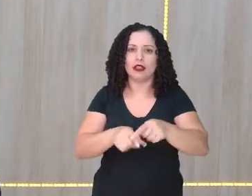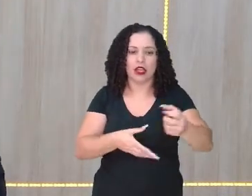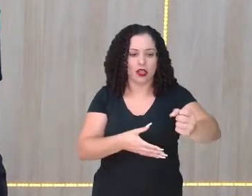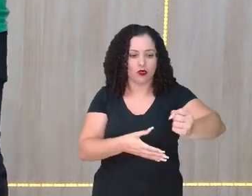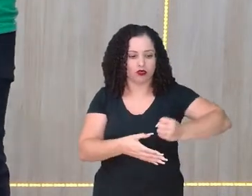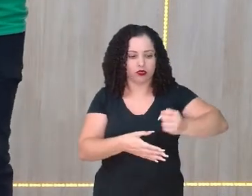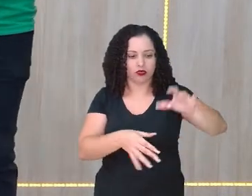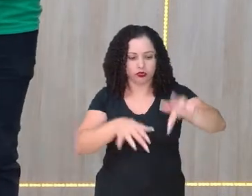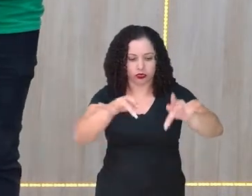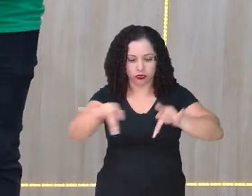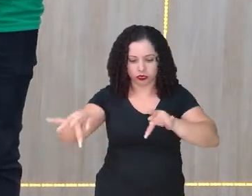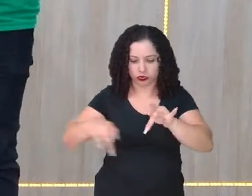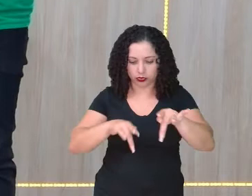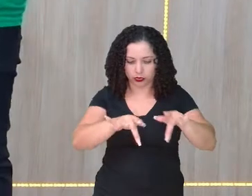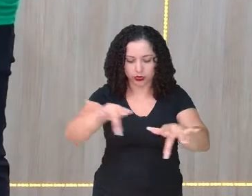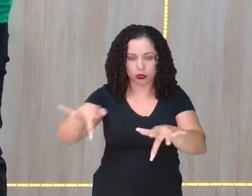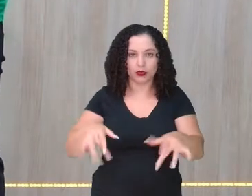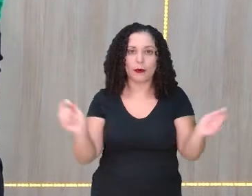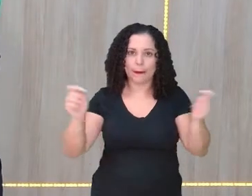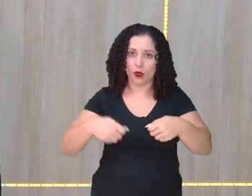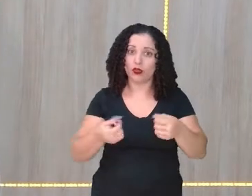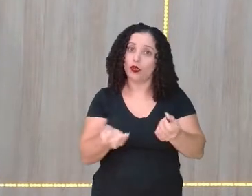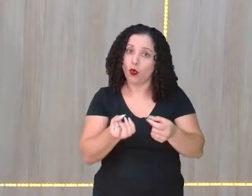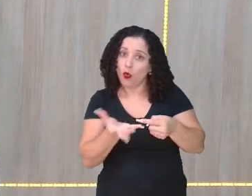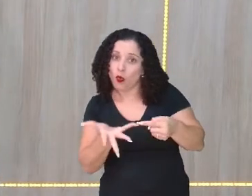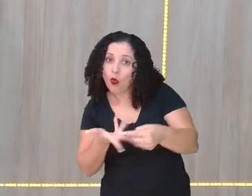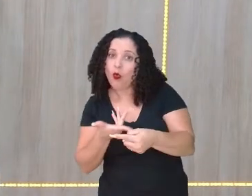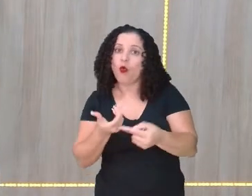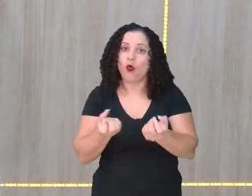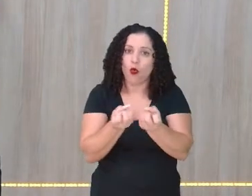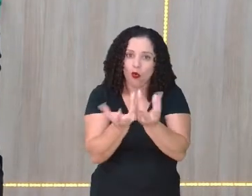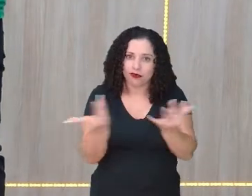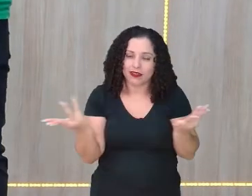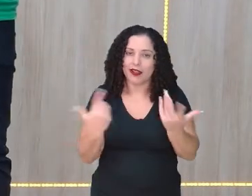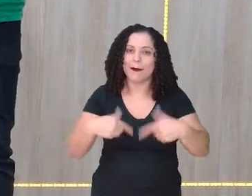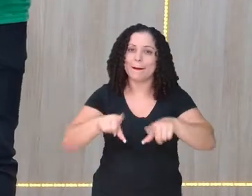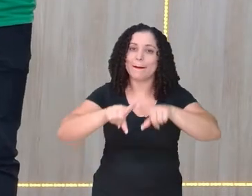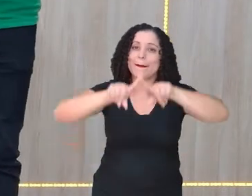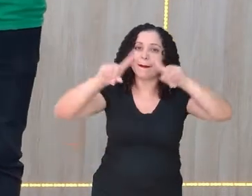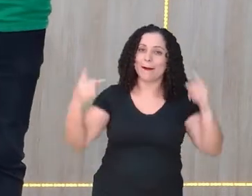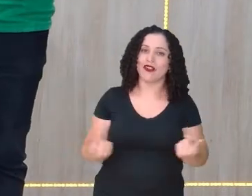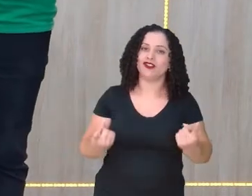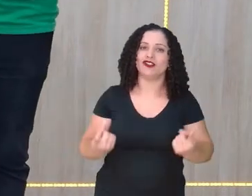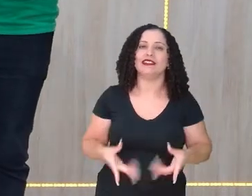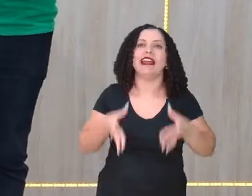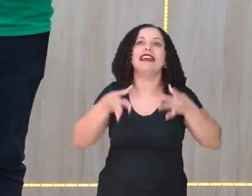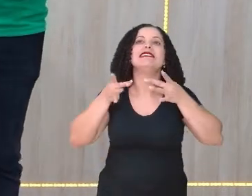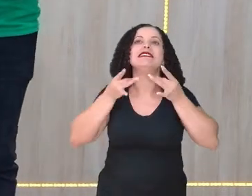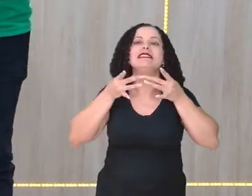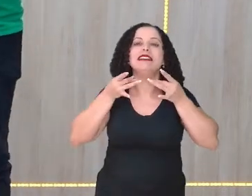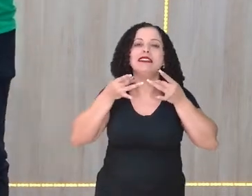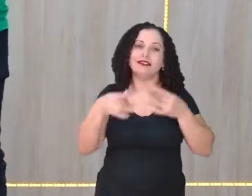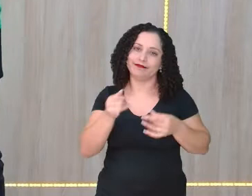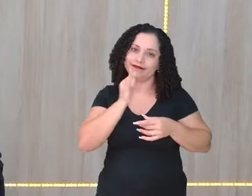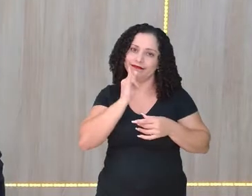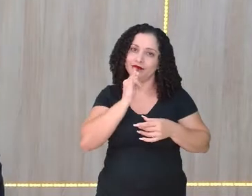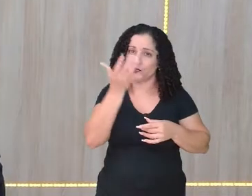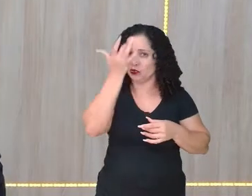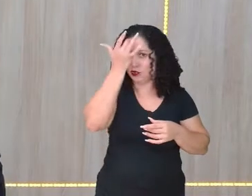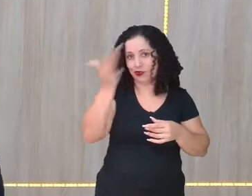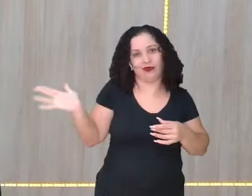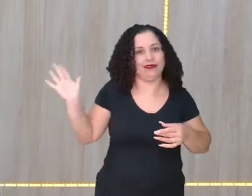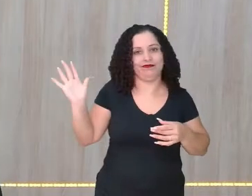ali, mas não posso perguntar a quantidade de sede que alguém possa estar sentindo, né? Então, para aquilo